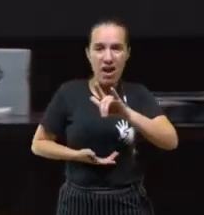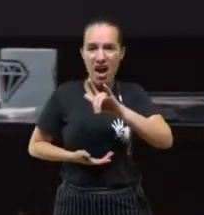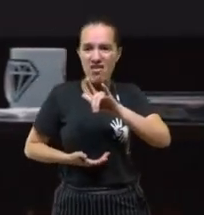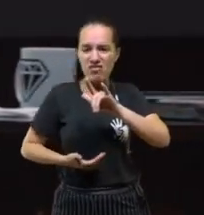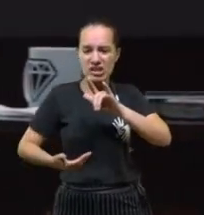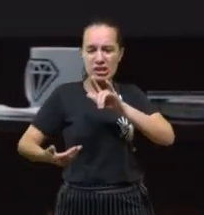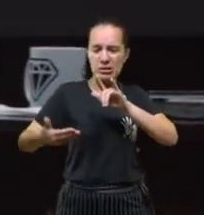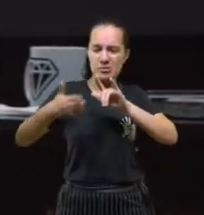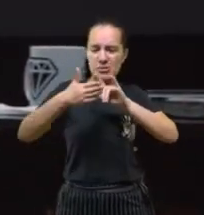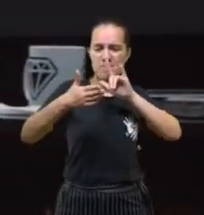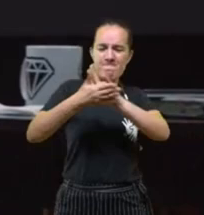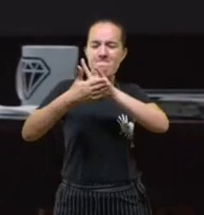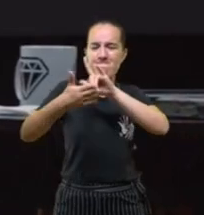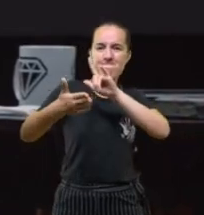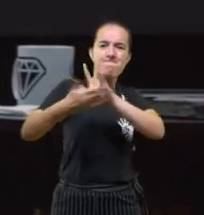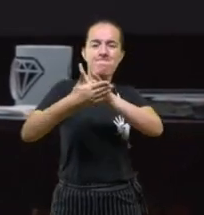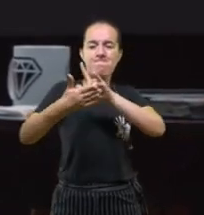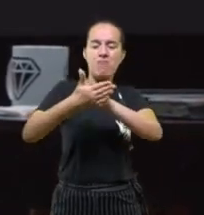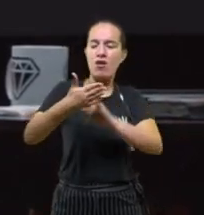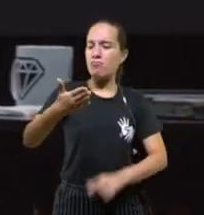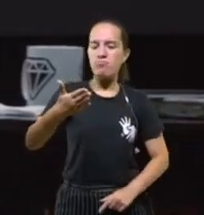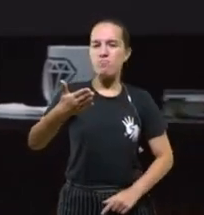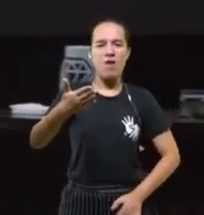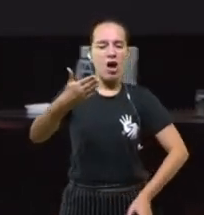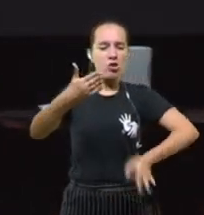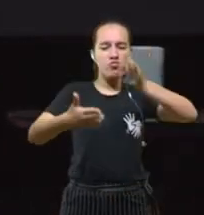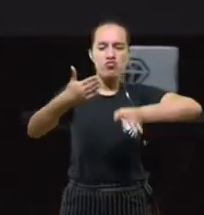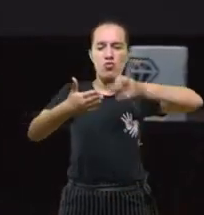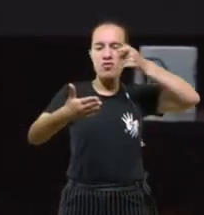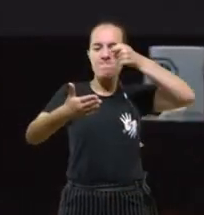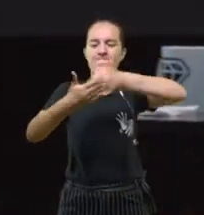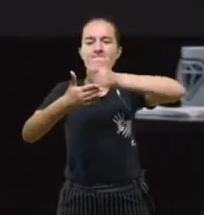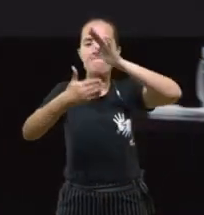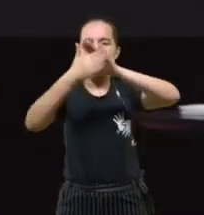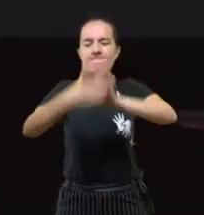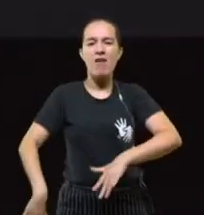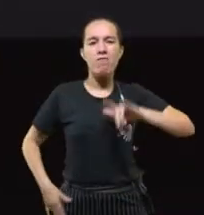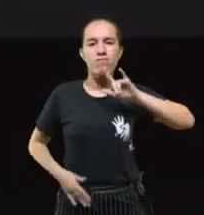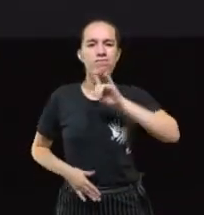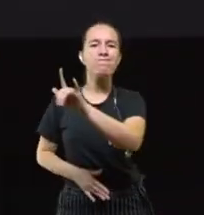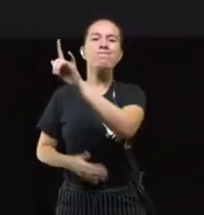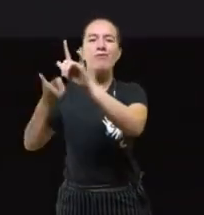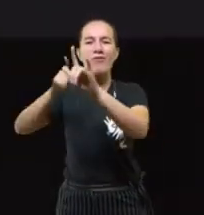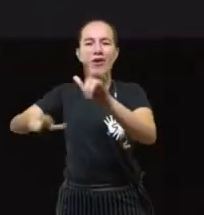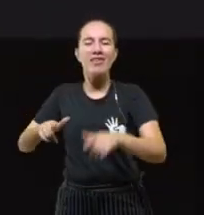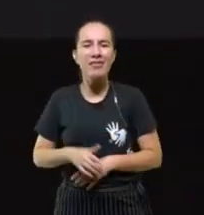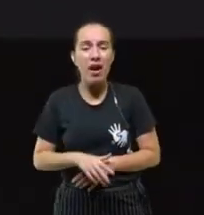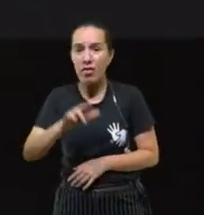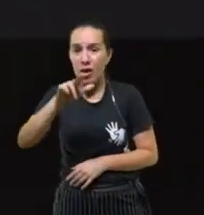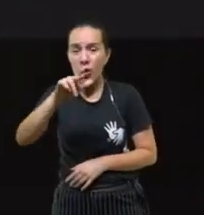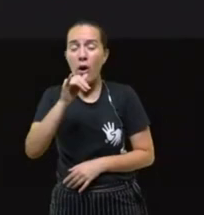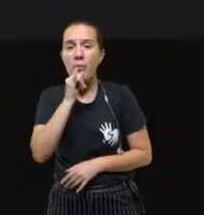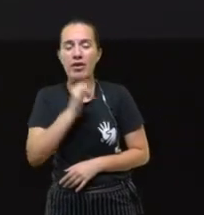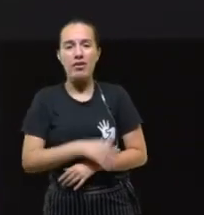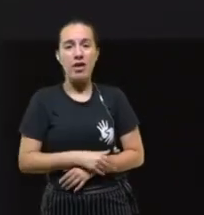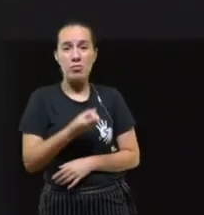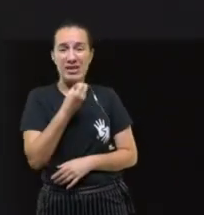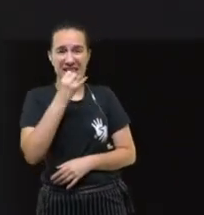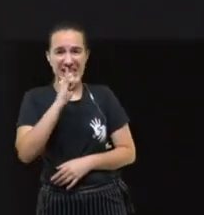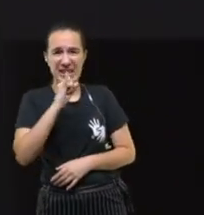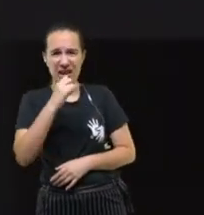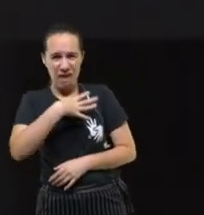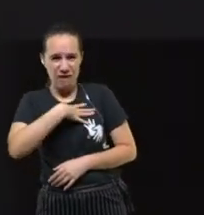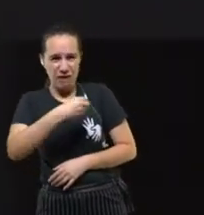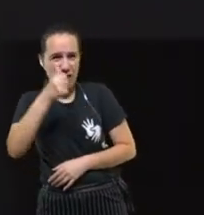e alguém, sabe, vem para pegar essa filha, esse pai vai ficar